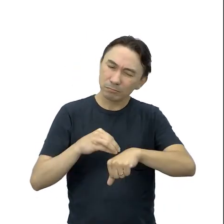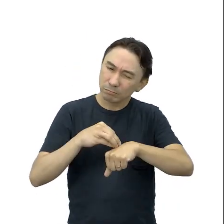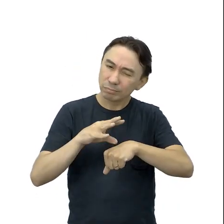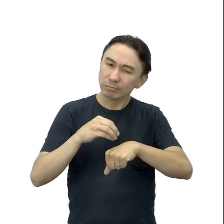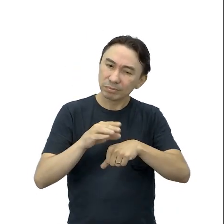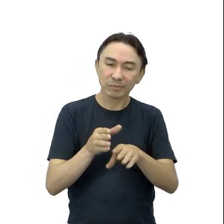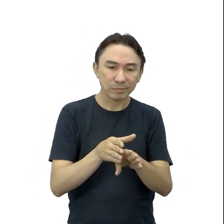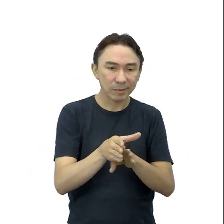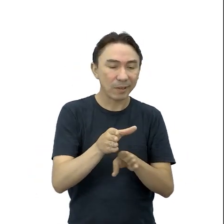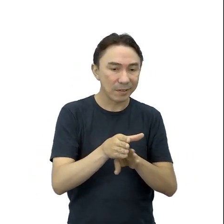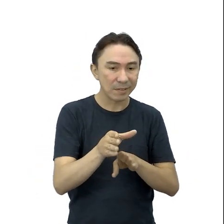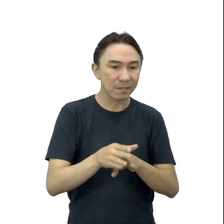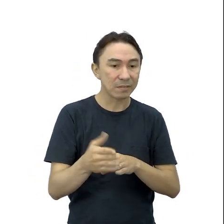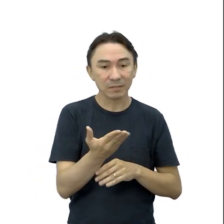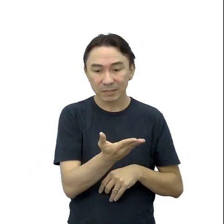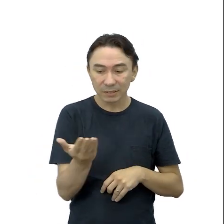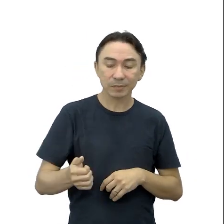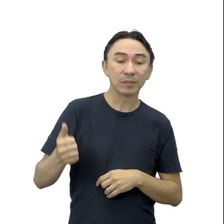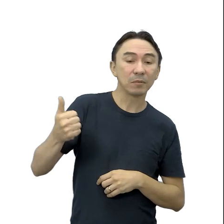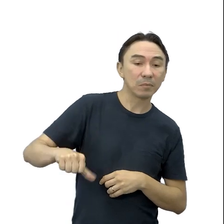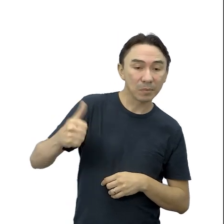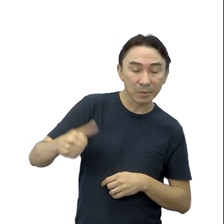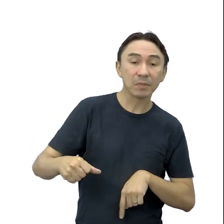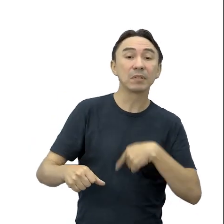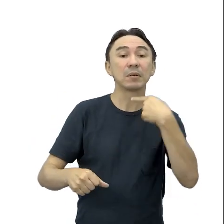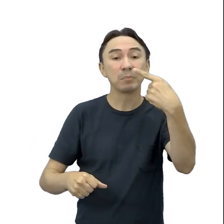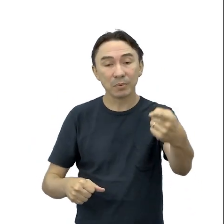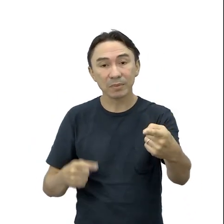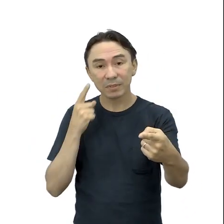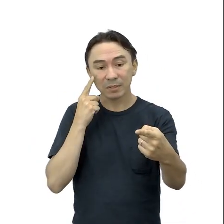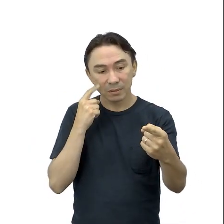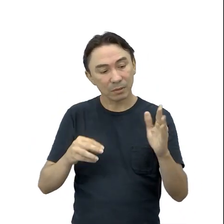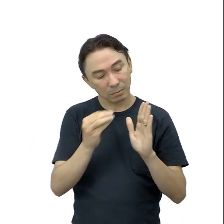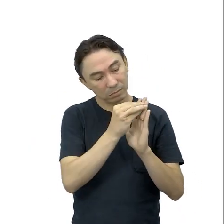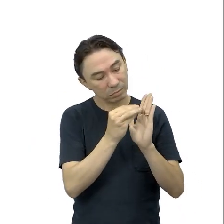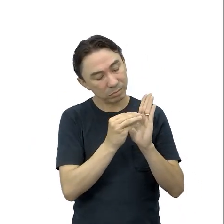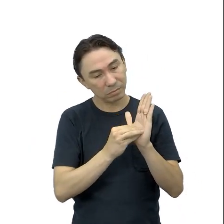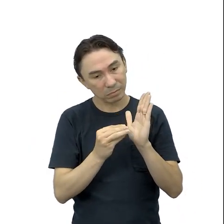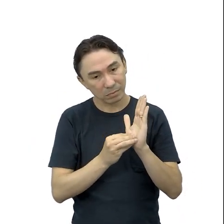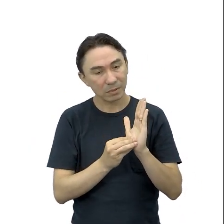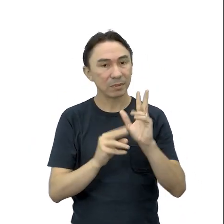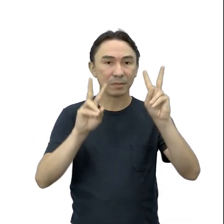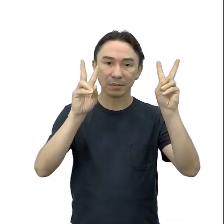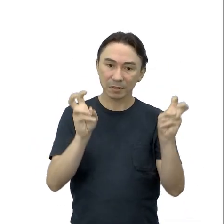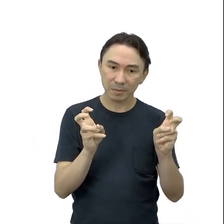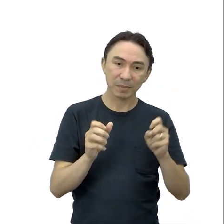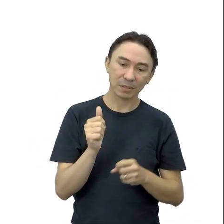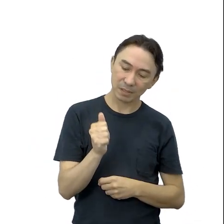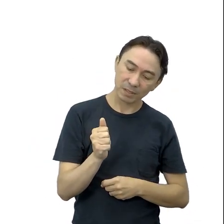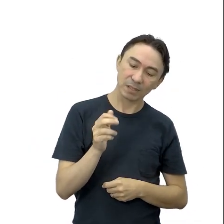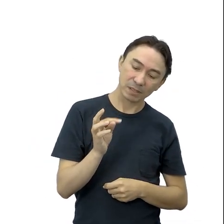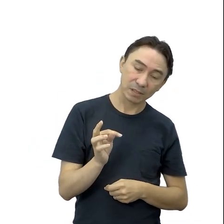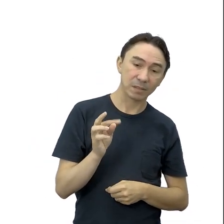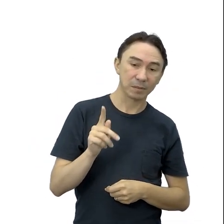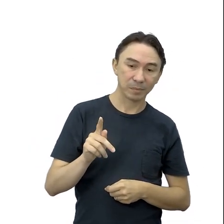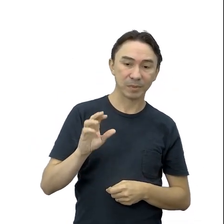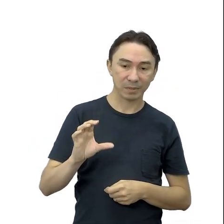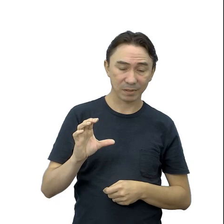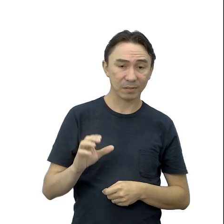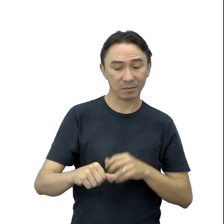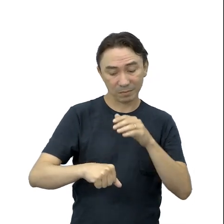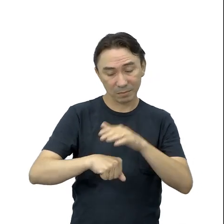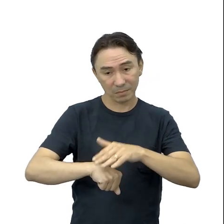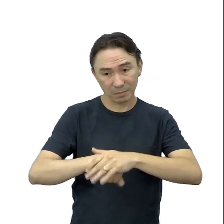de avaliações para subsidiar o desdobramento da pauta na TPC, aí você com os vossos pares, né, de